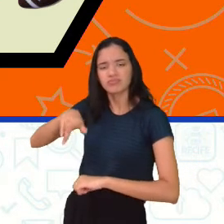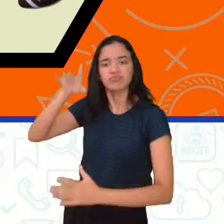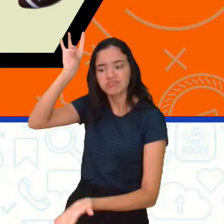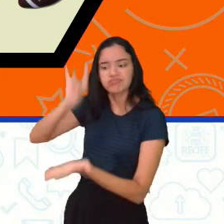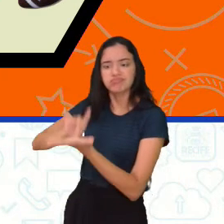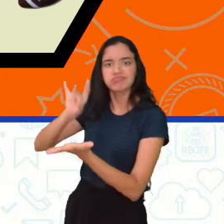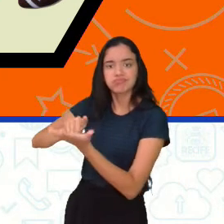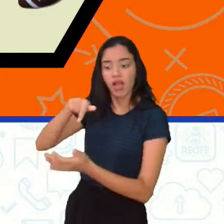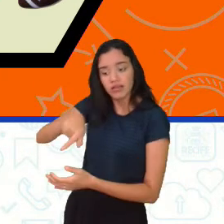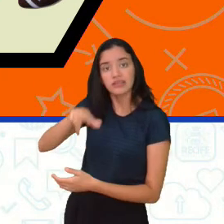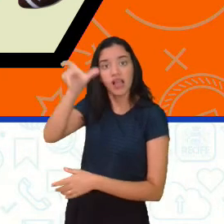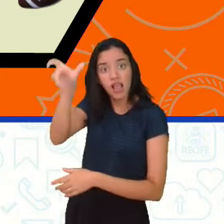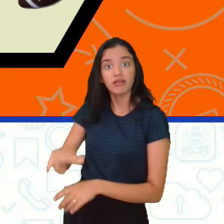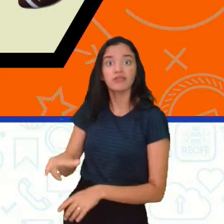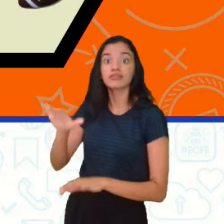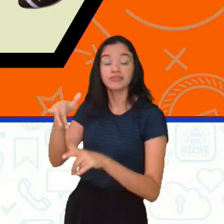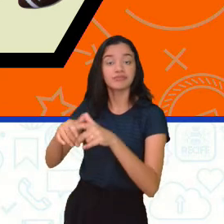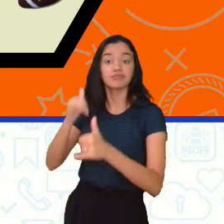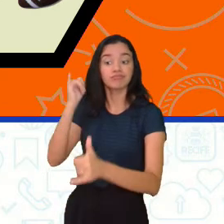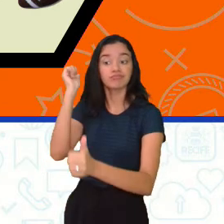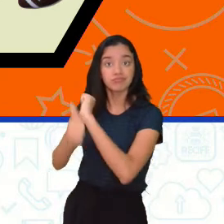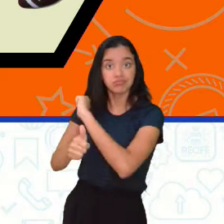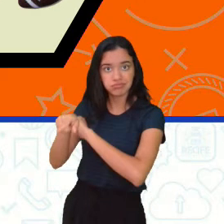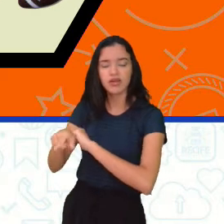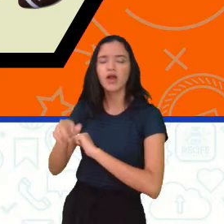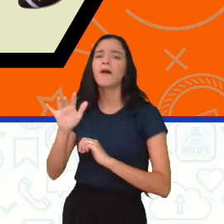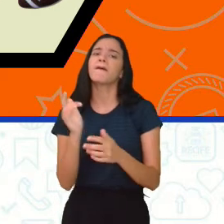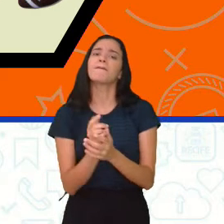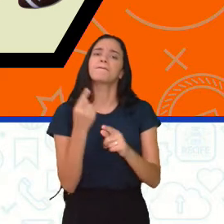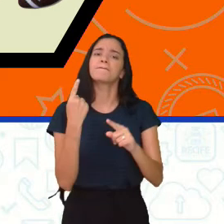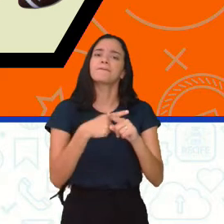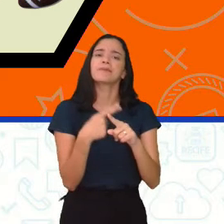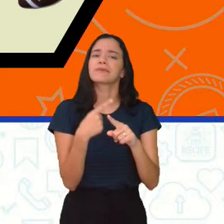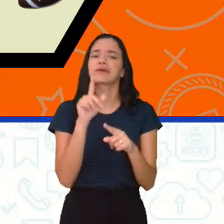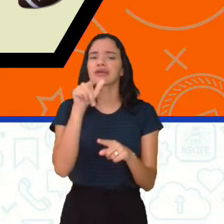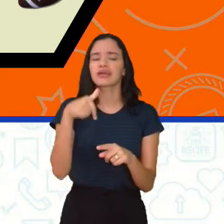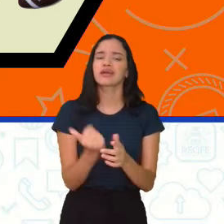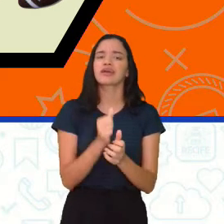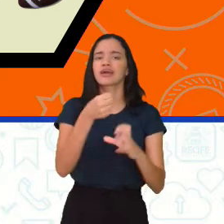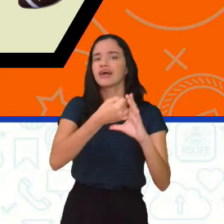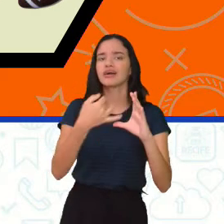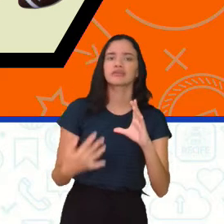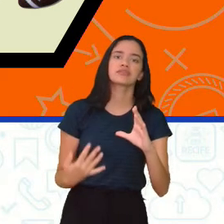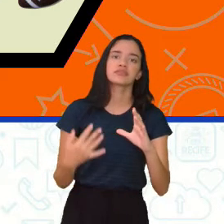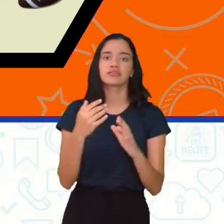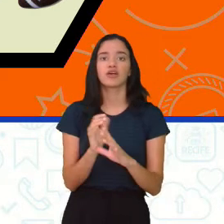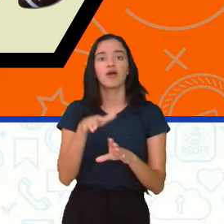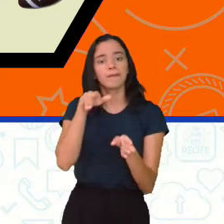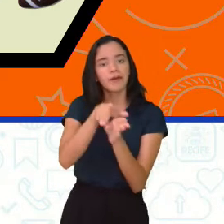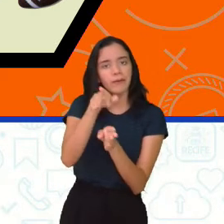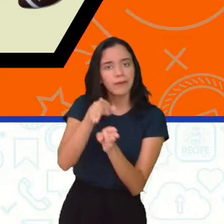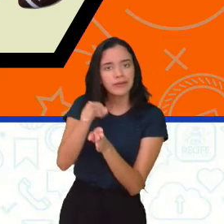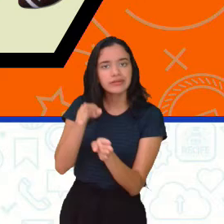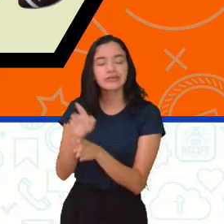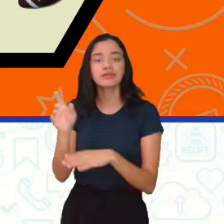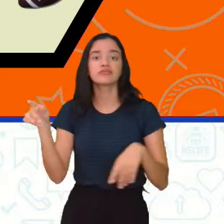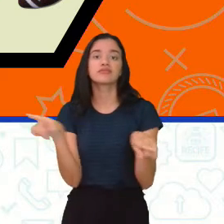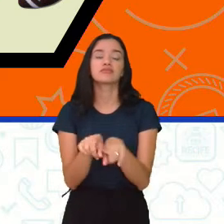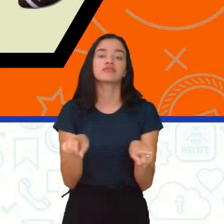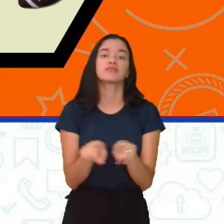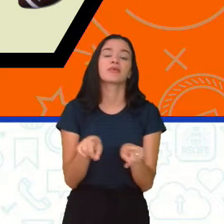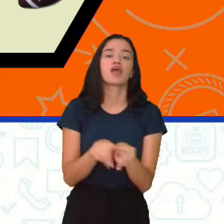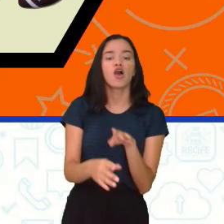afirmar que isso é um esporte. Porque ele caracteriza-se aí por ser orientado através